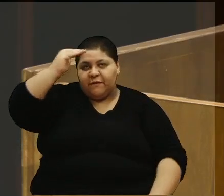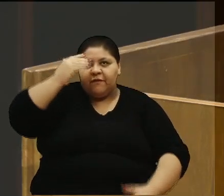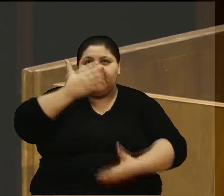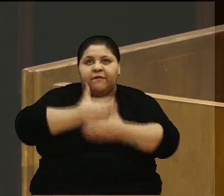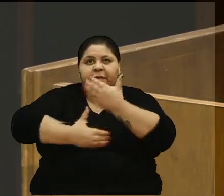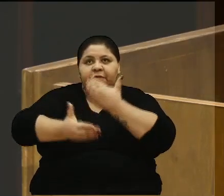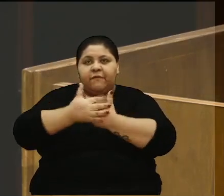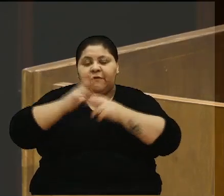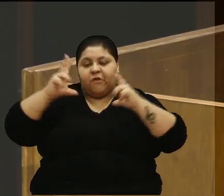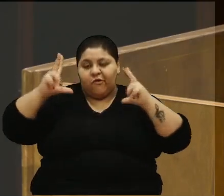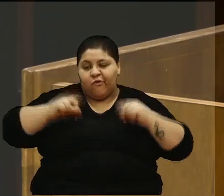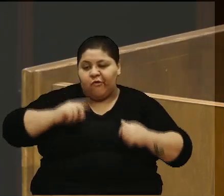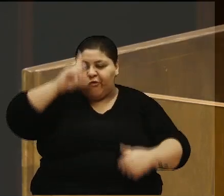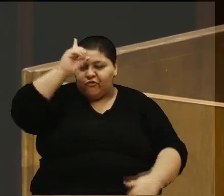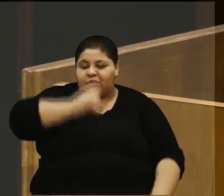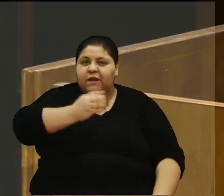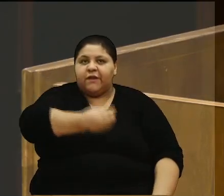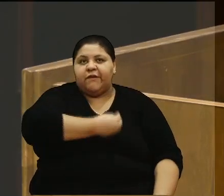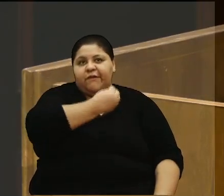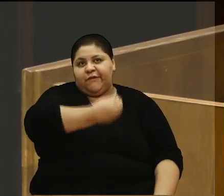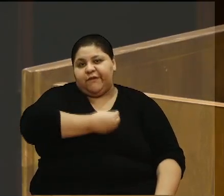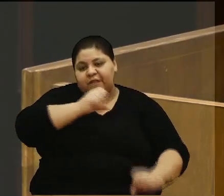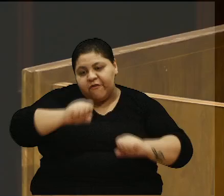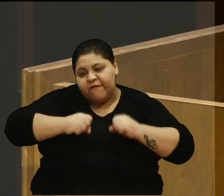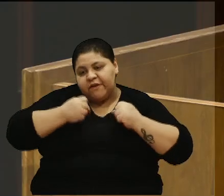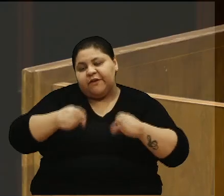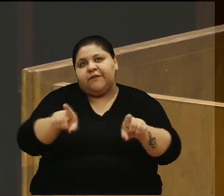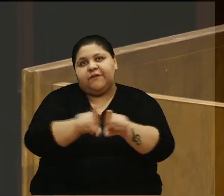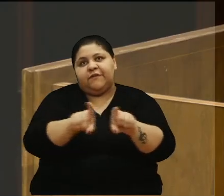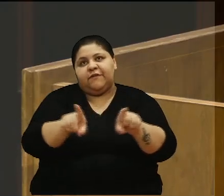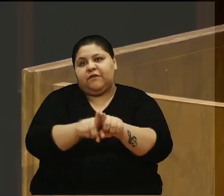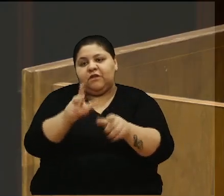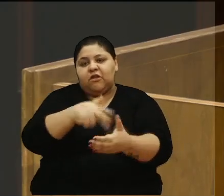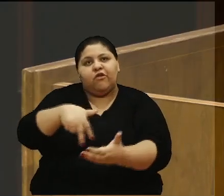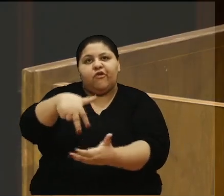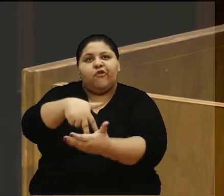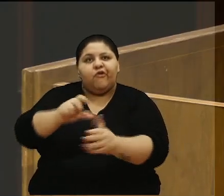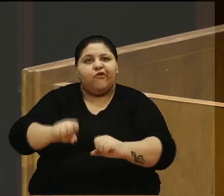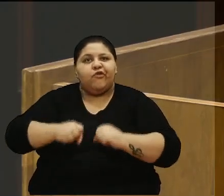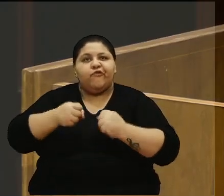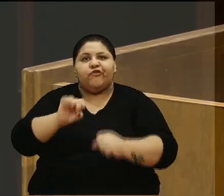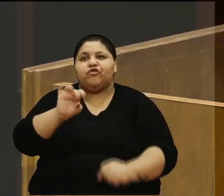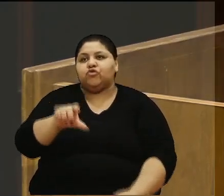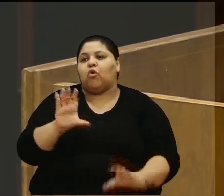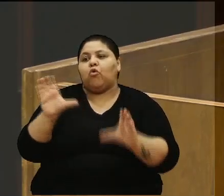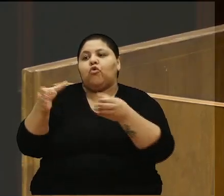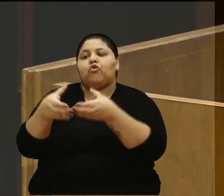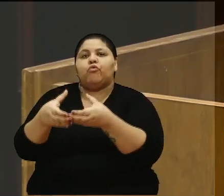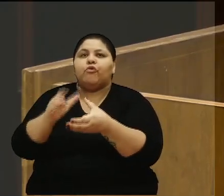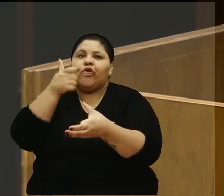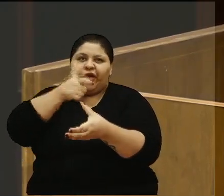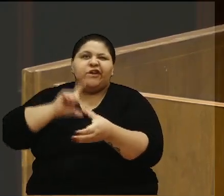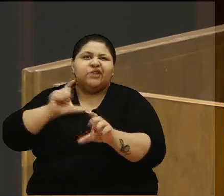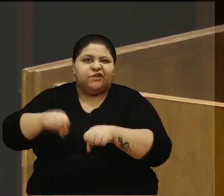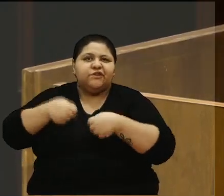todos merecem o direito à vida e ser defendidos. E não vim nessa tribuna defender só uma categoria. Acho que temos que